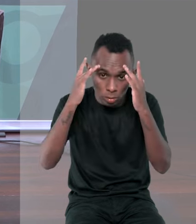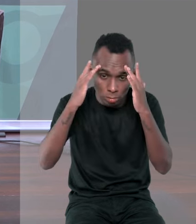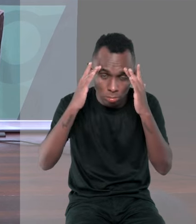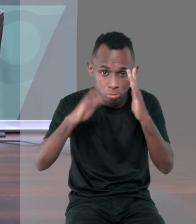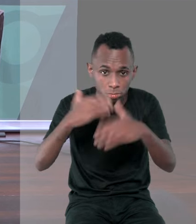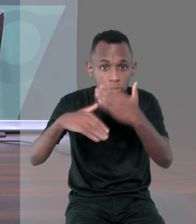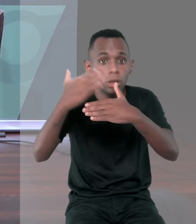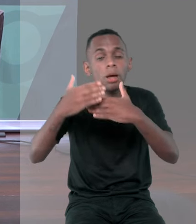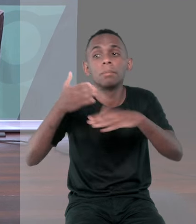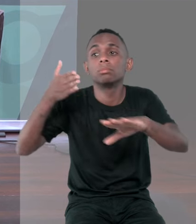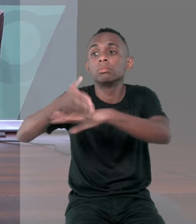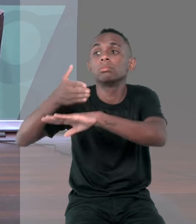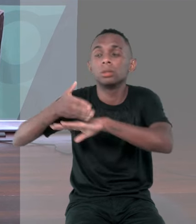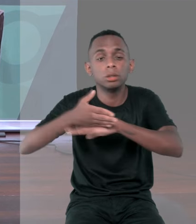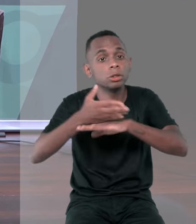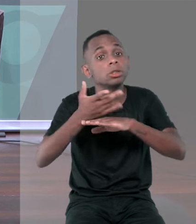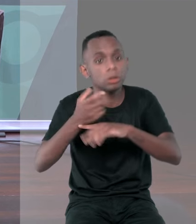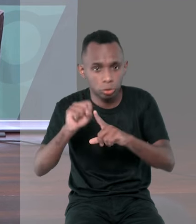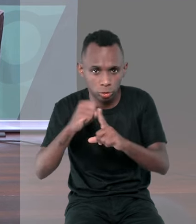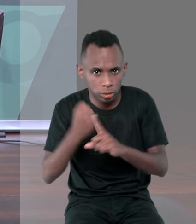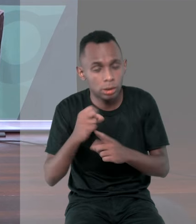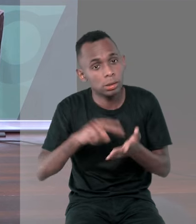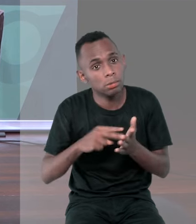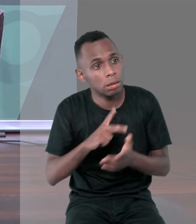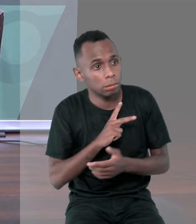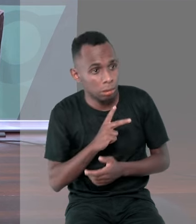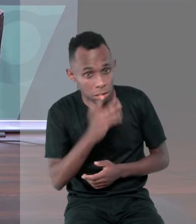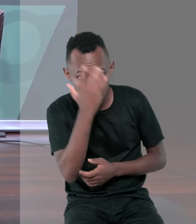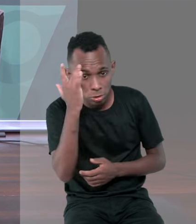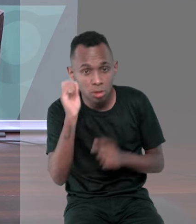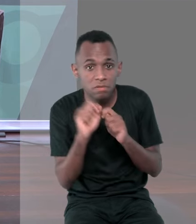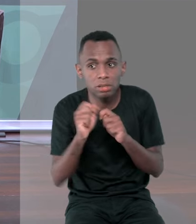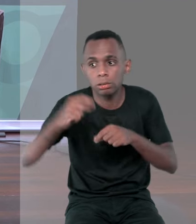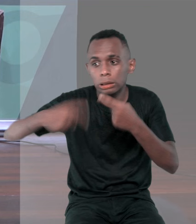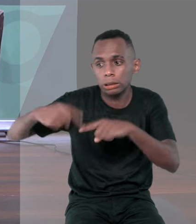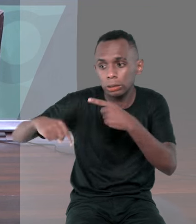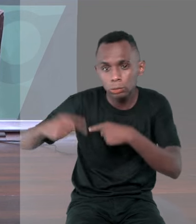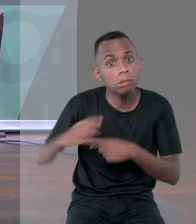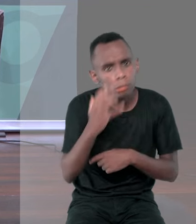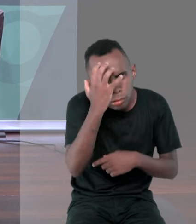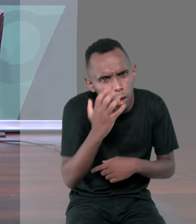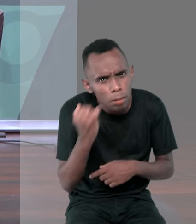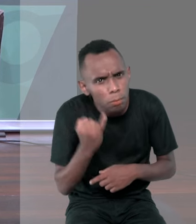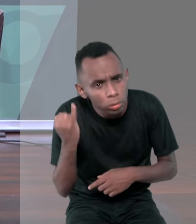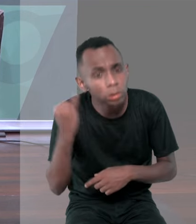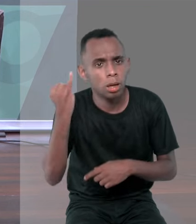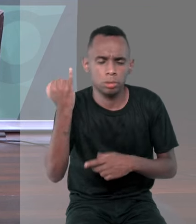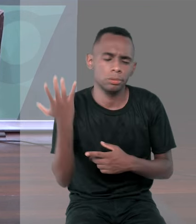ir para a sociedade. E aí você está privando essas pessoas de fazerem discussões sérias,